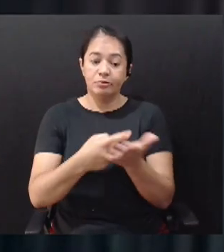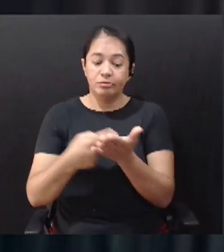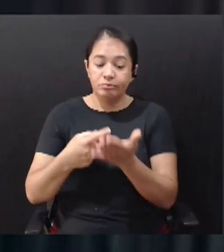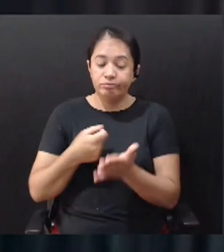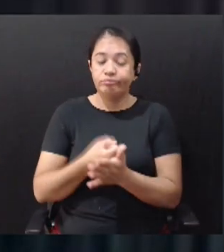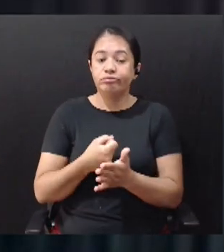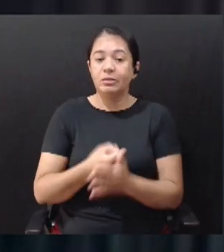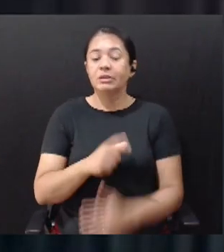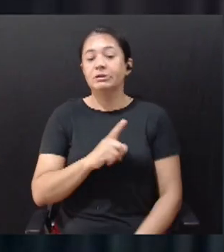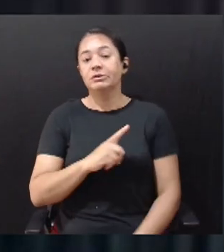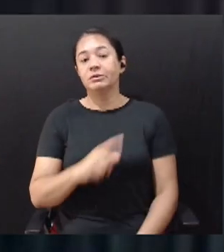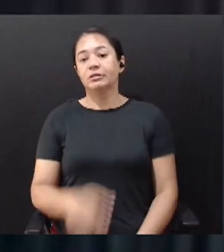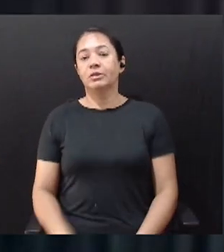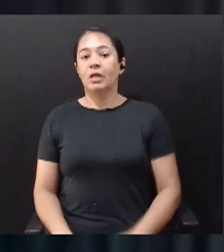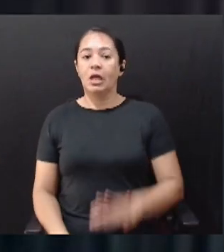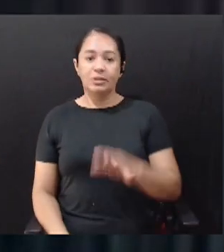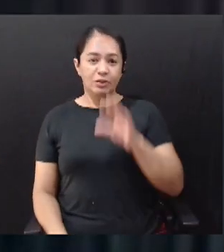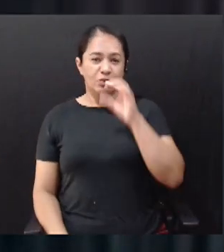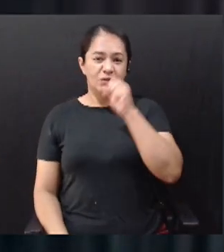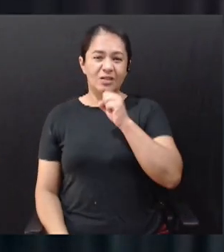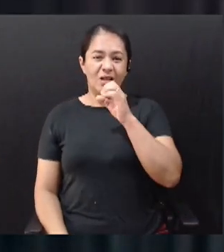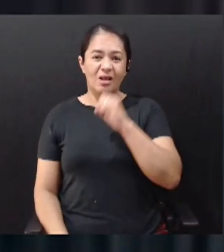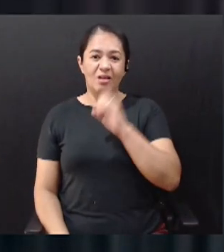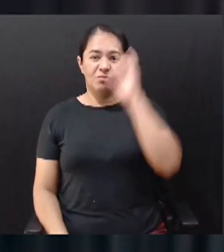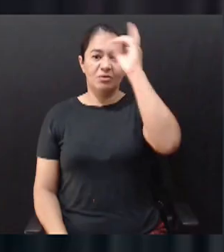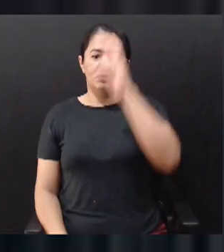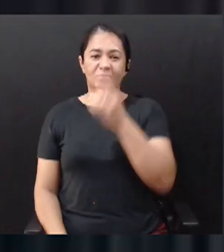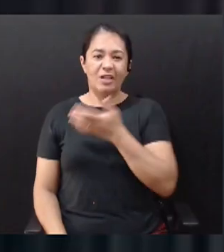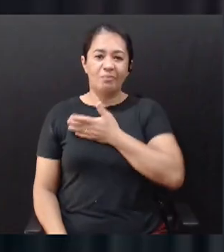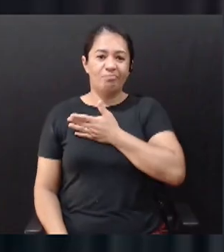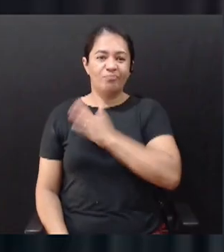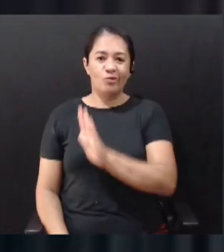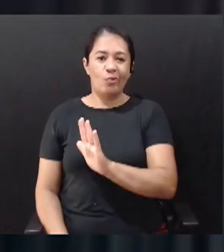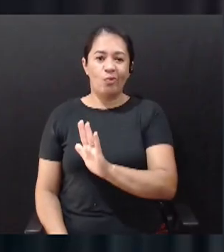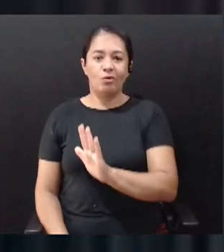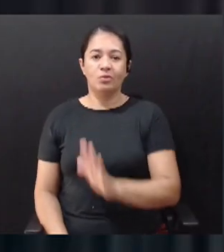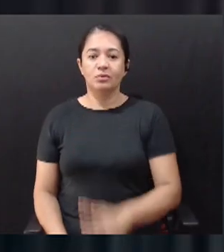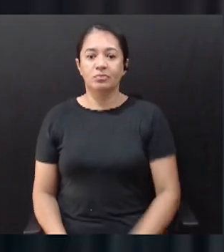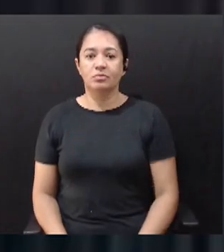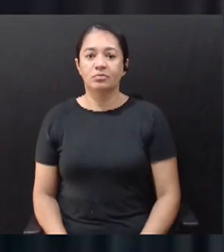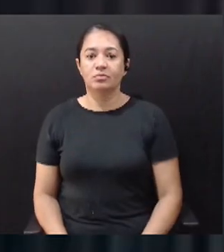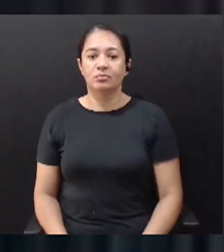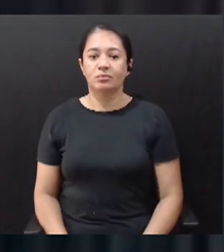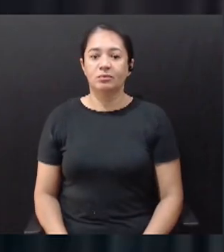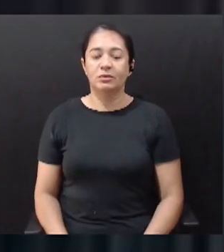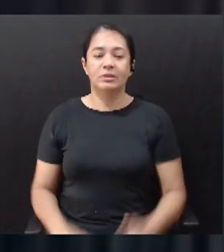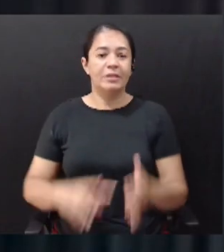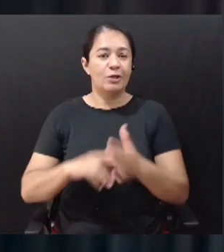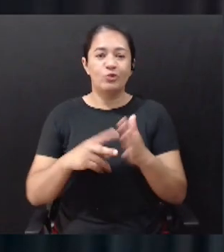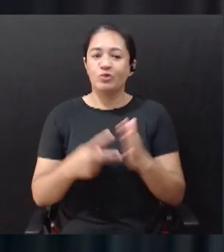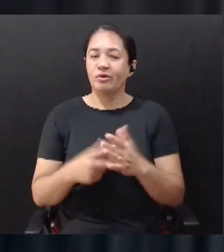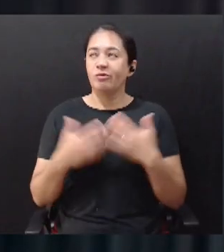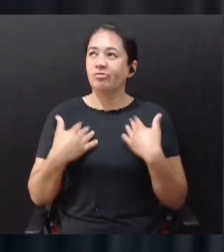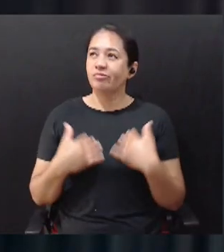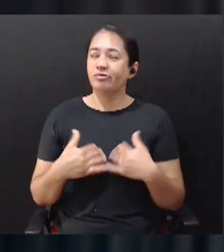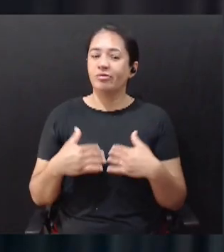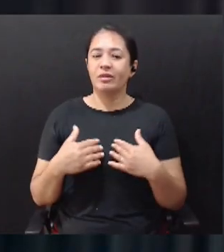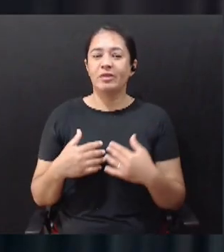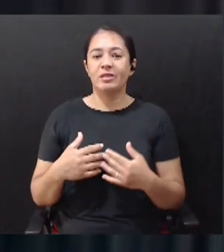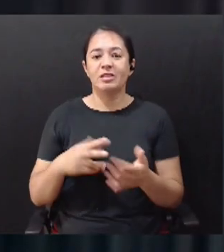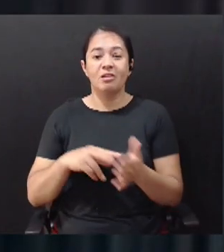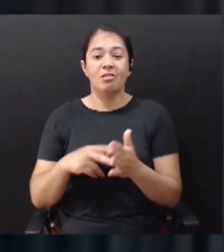final de semana se torna aversivo para a pessoa e não uma pausa, um descanso, um momento de autocuidado. É